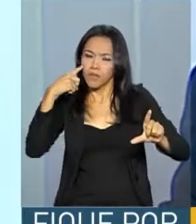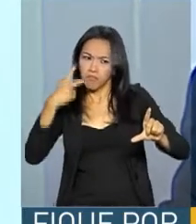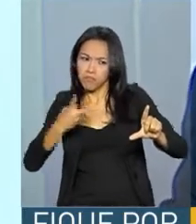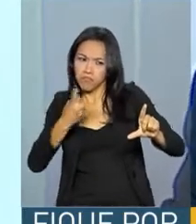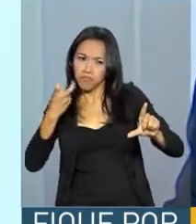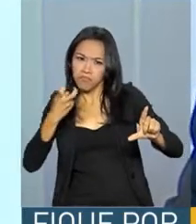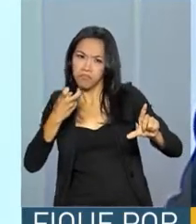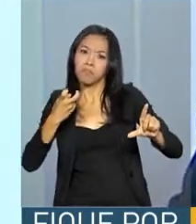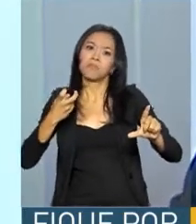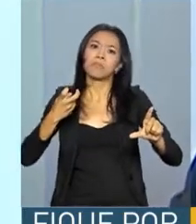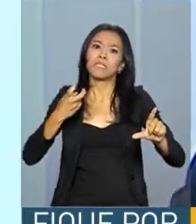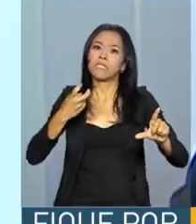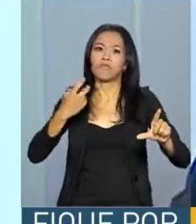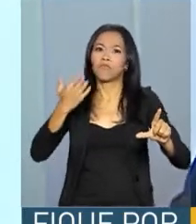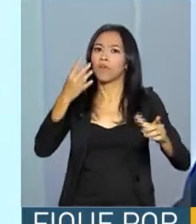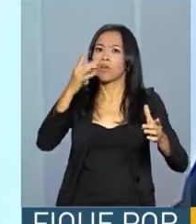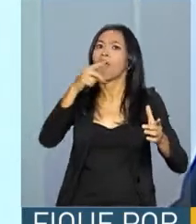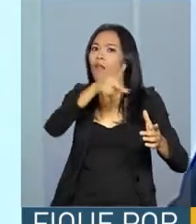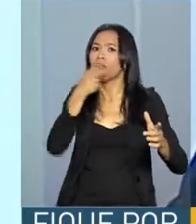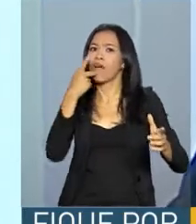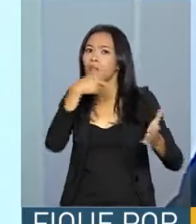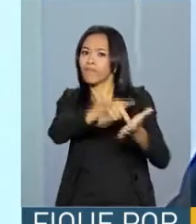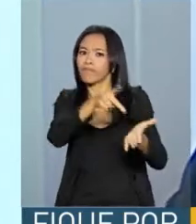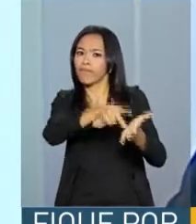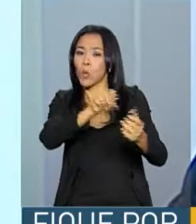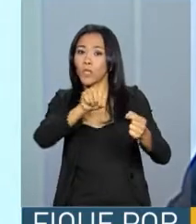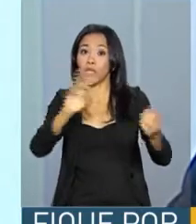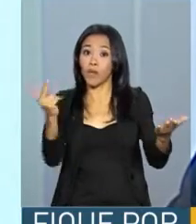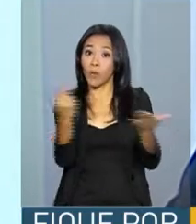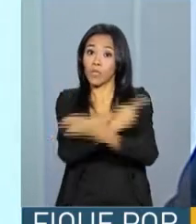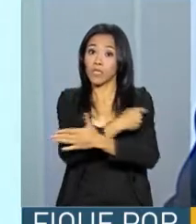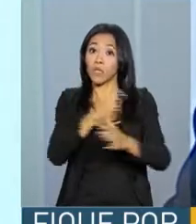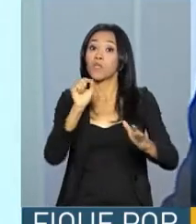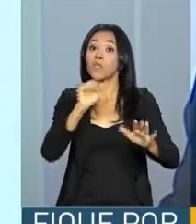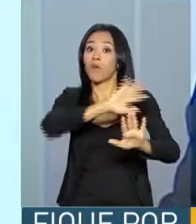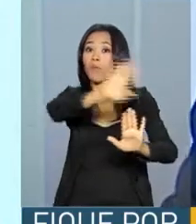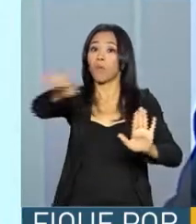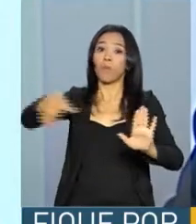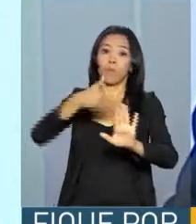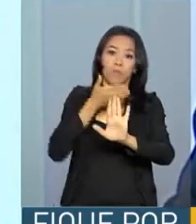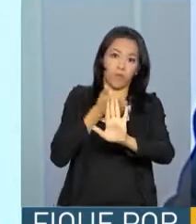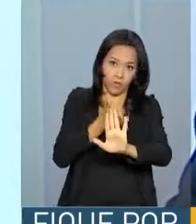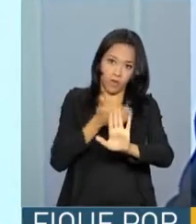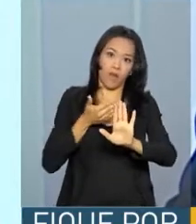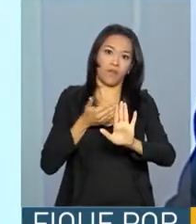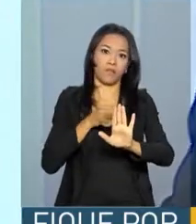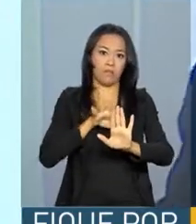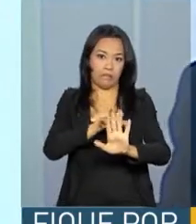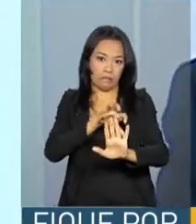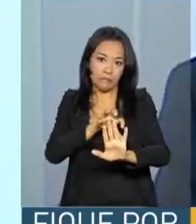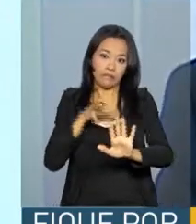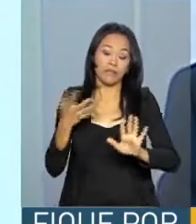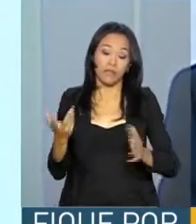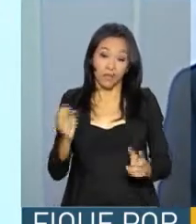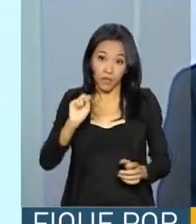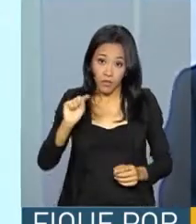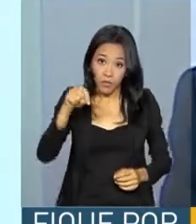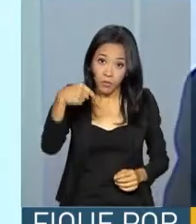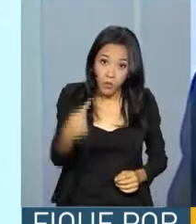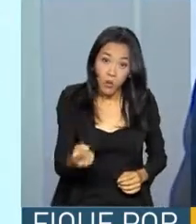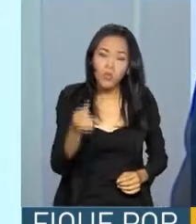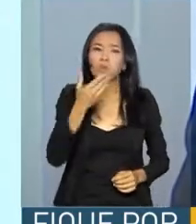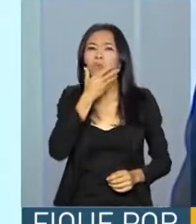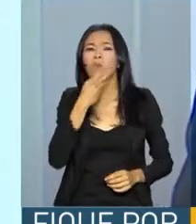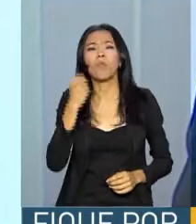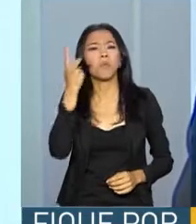equivocadamente foi remetida, ela diz a verdade, ela diz o que estava por trás de uma urdidura conspiratória. Depois, aquele